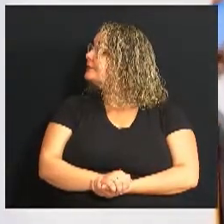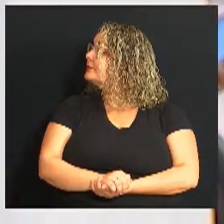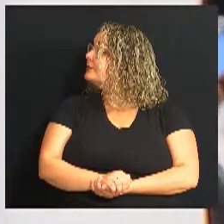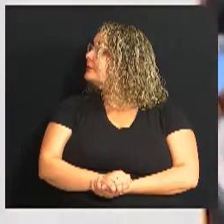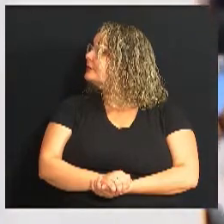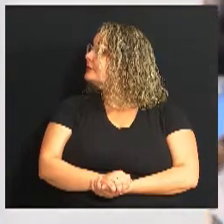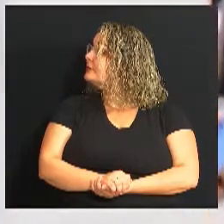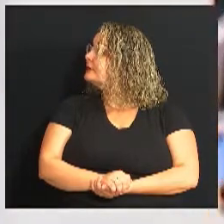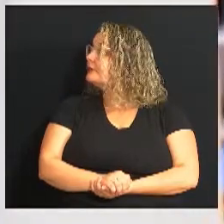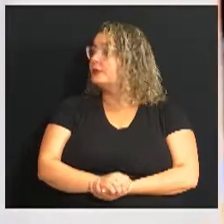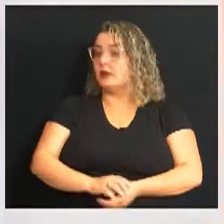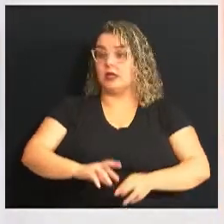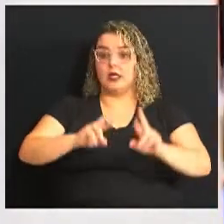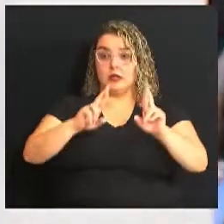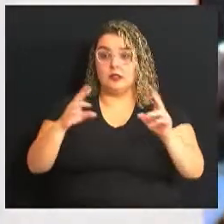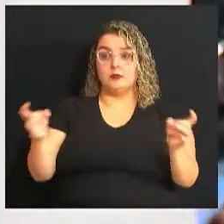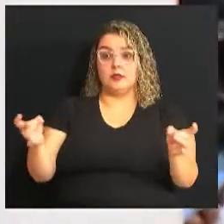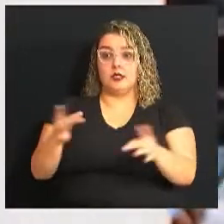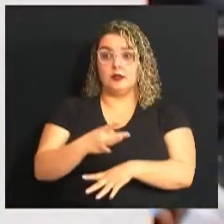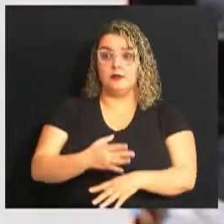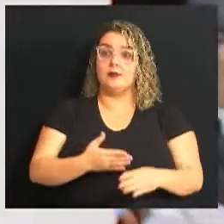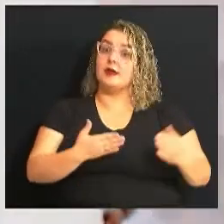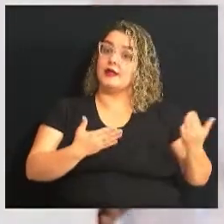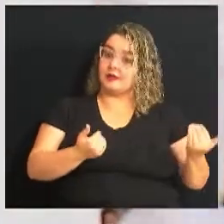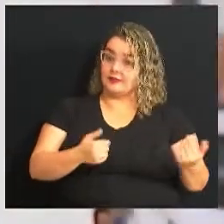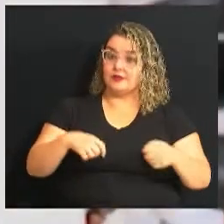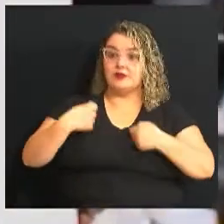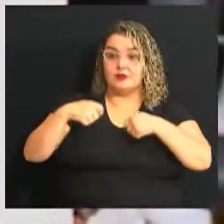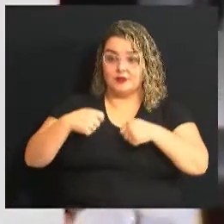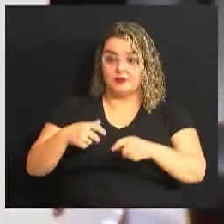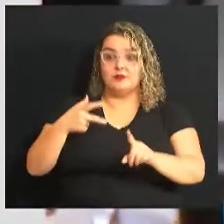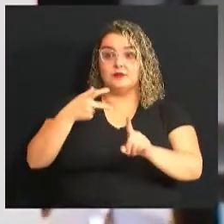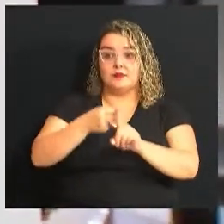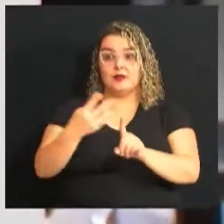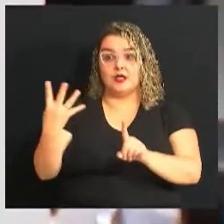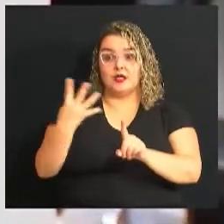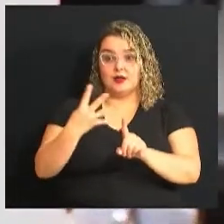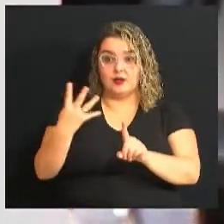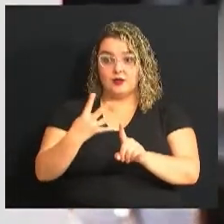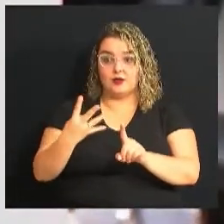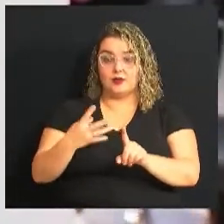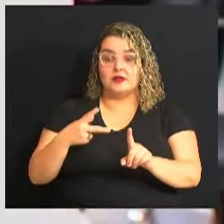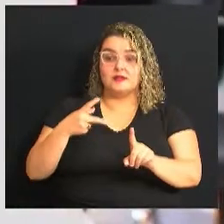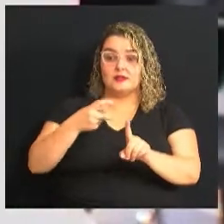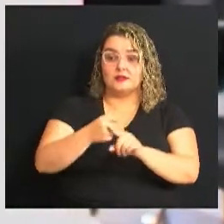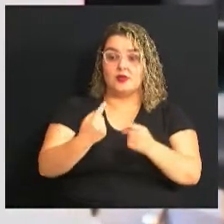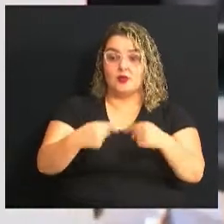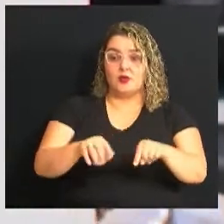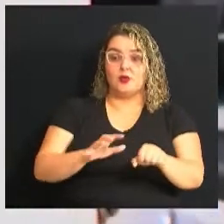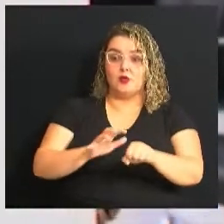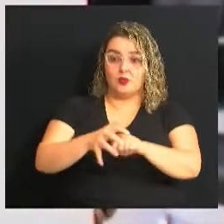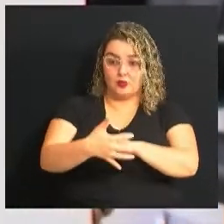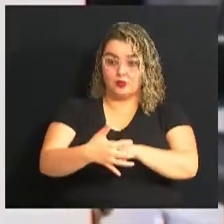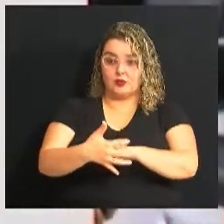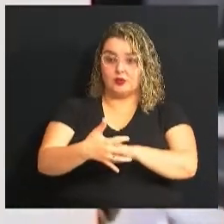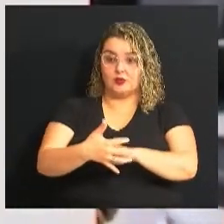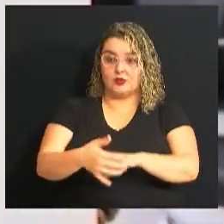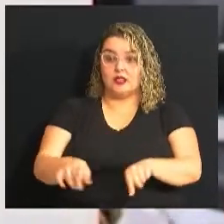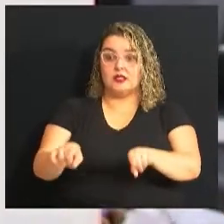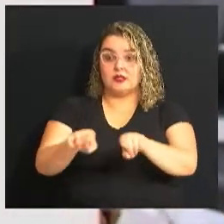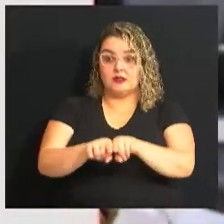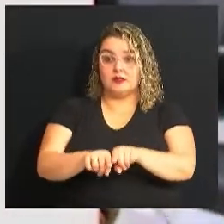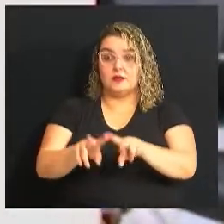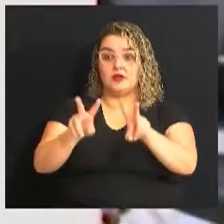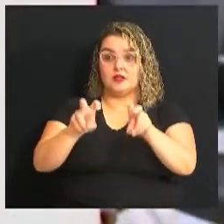A espera acabou para quem é jovem e precisava tomar a 4ª dose da vacina contra o coronavírus, também chamada